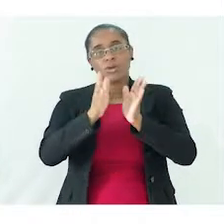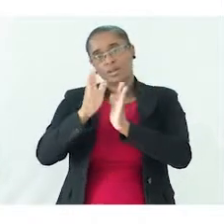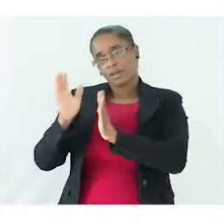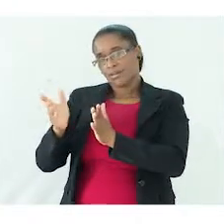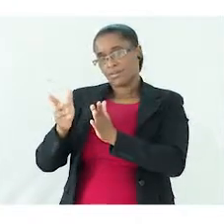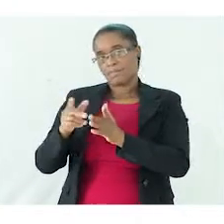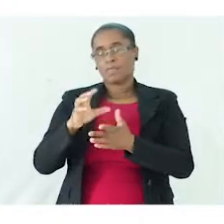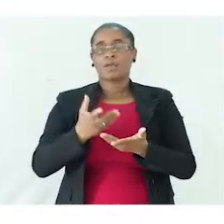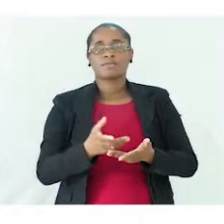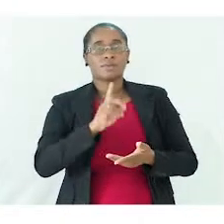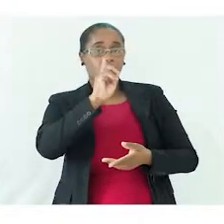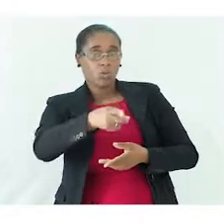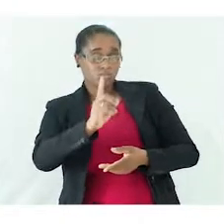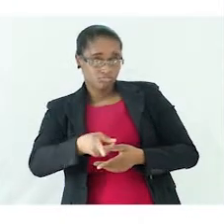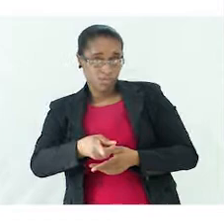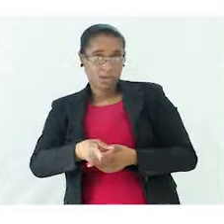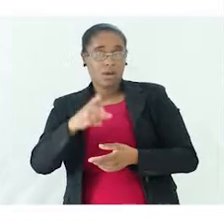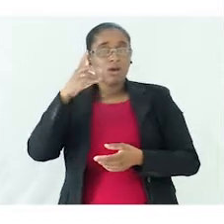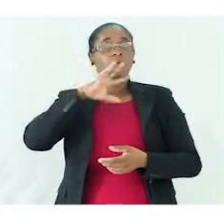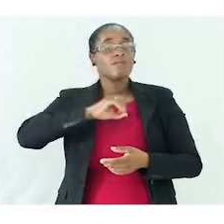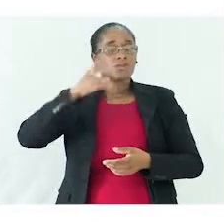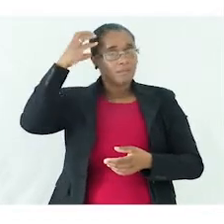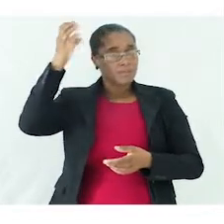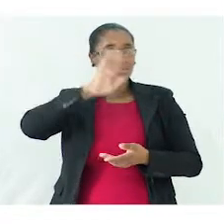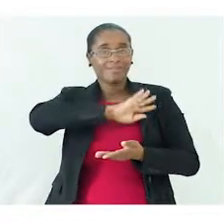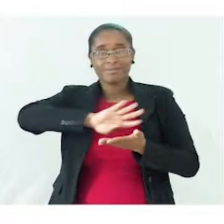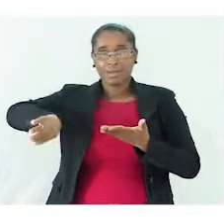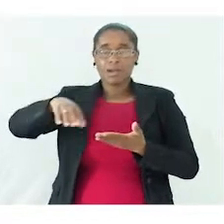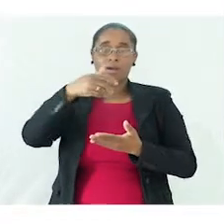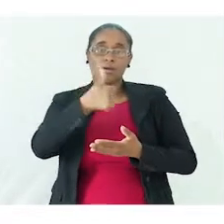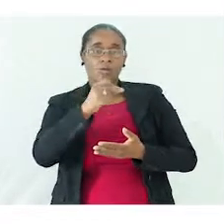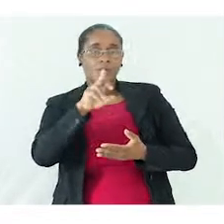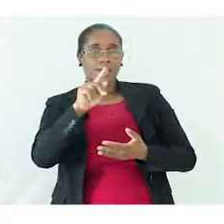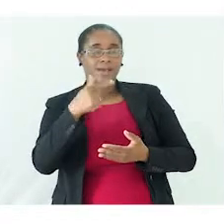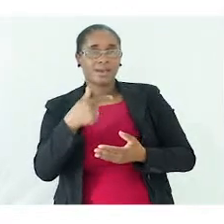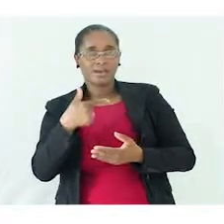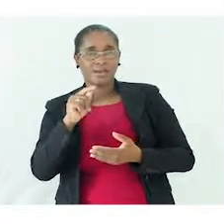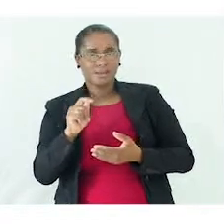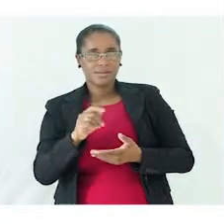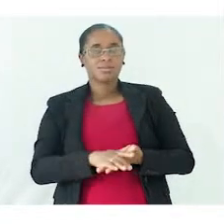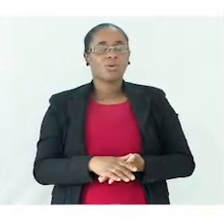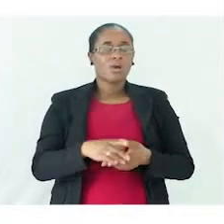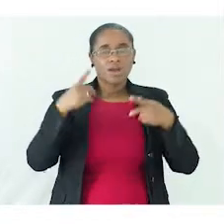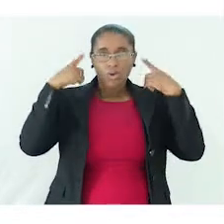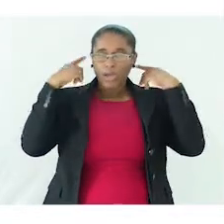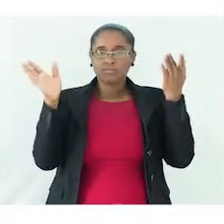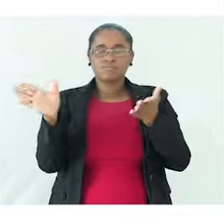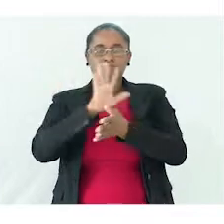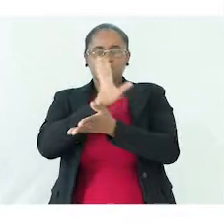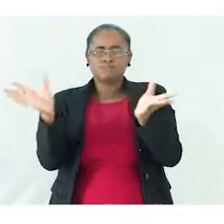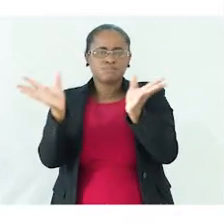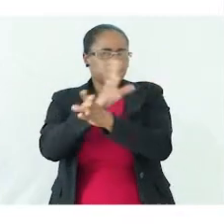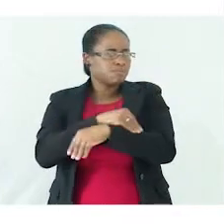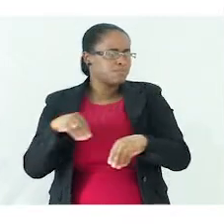Ordenaram ao príncipe que tirasse o barrete e as orelhas desapareceram.